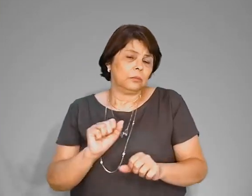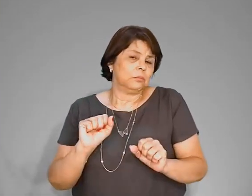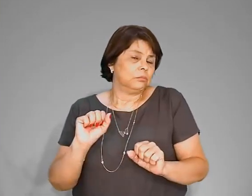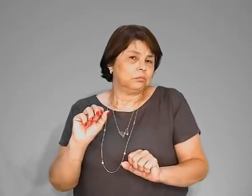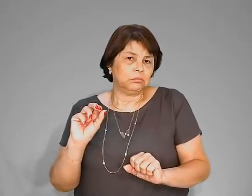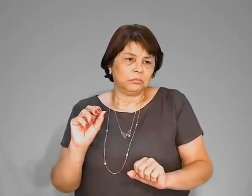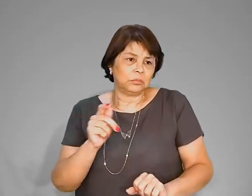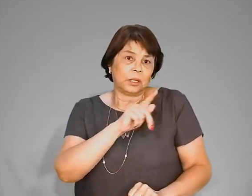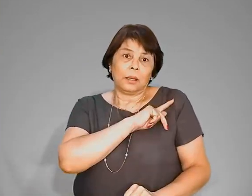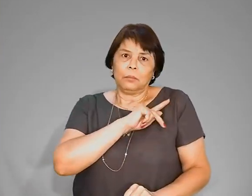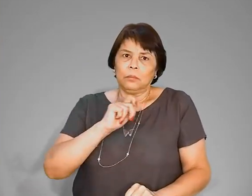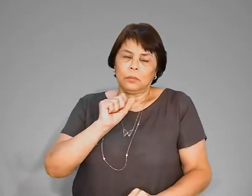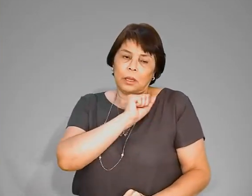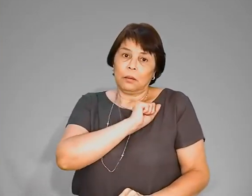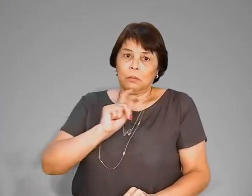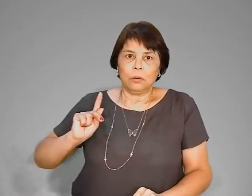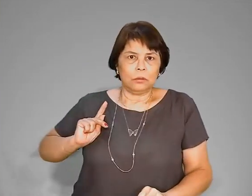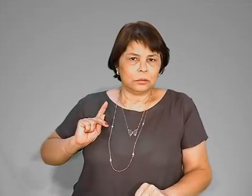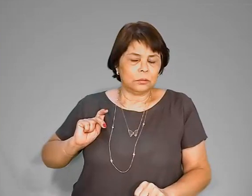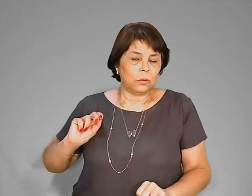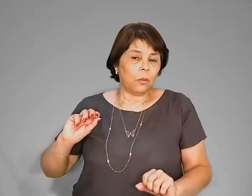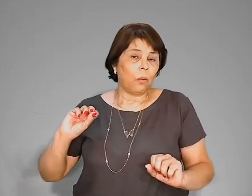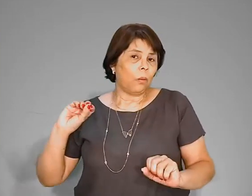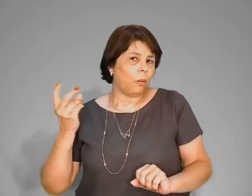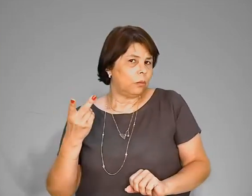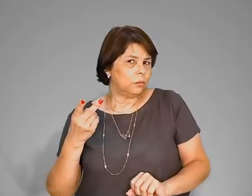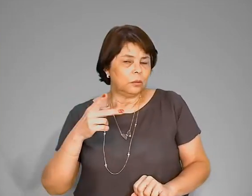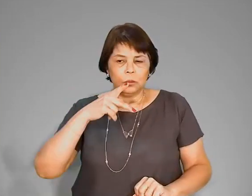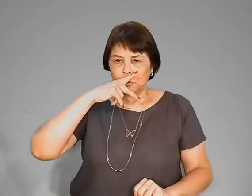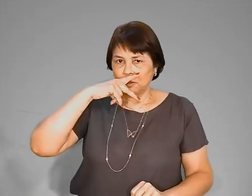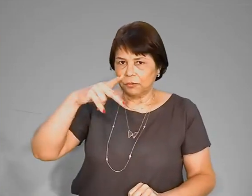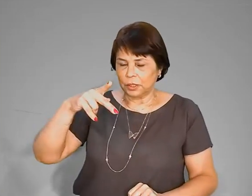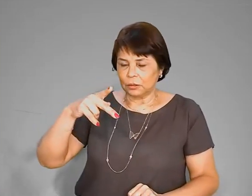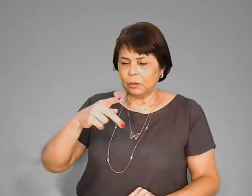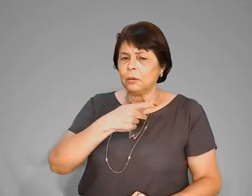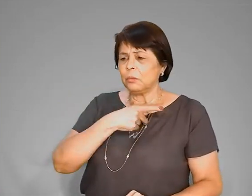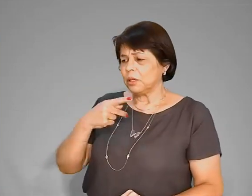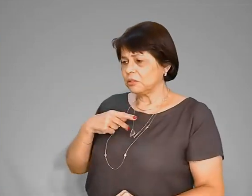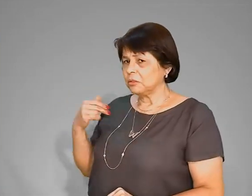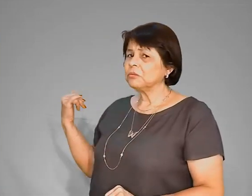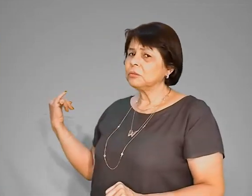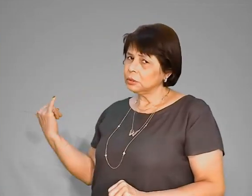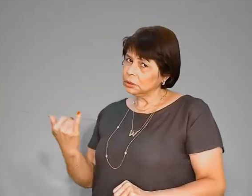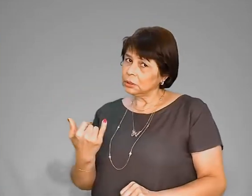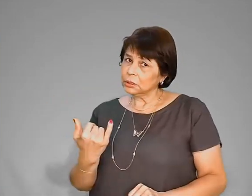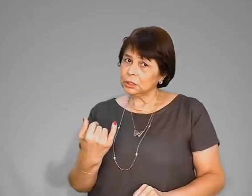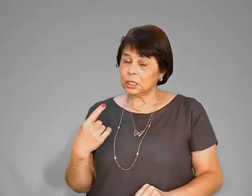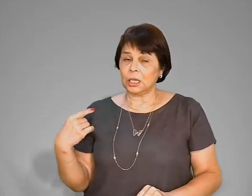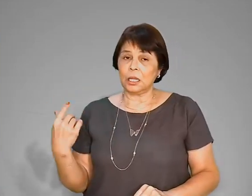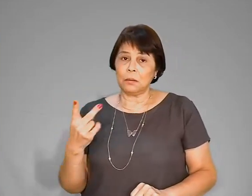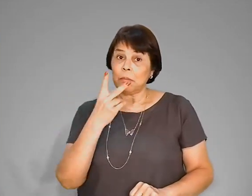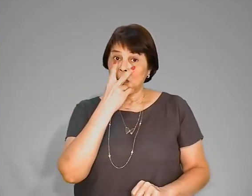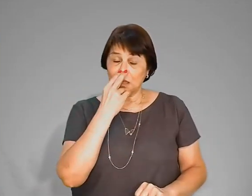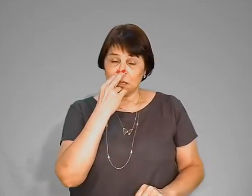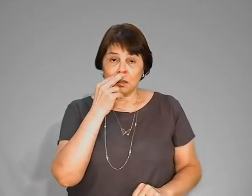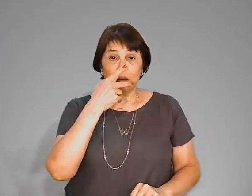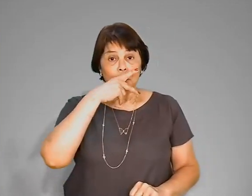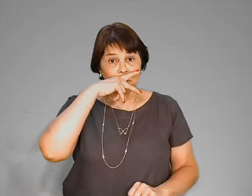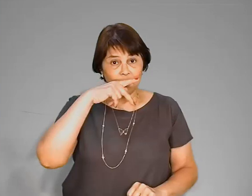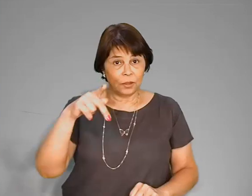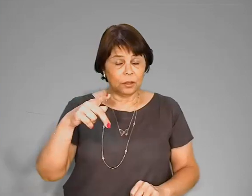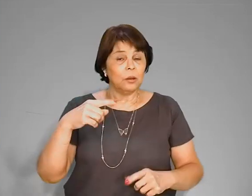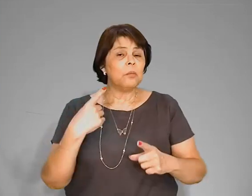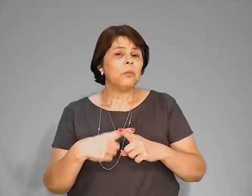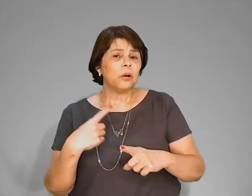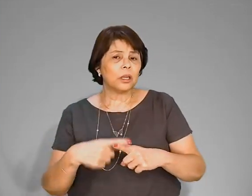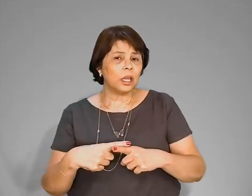vocação apostolar. Eu sou um profeta no sentido do Novo Testamento. Exorto, edifico e consolo. Há um